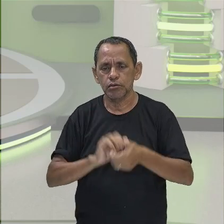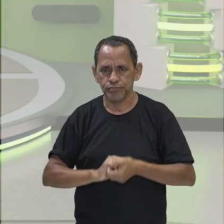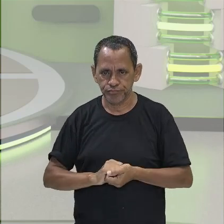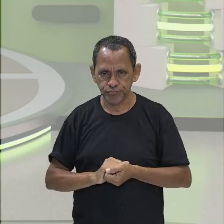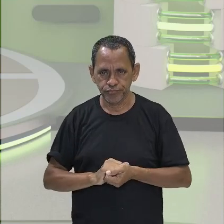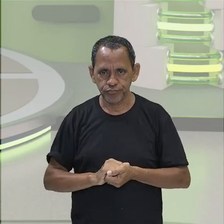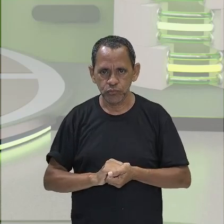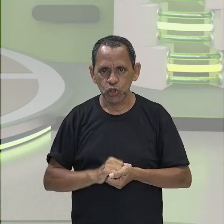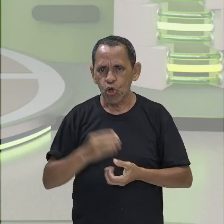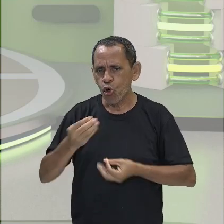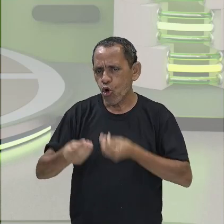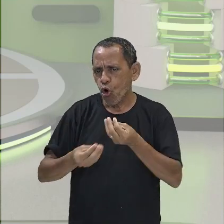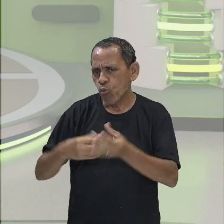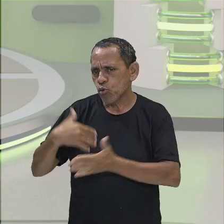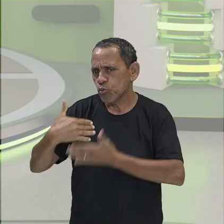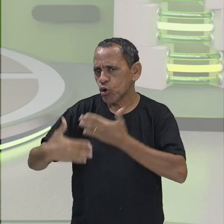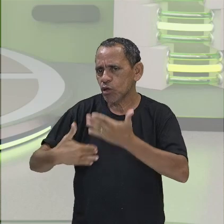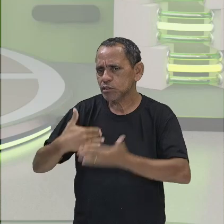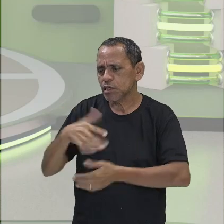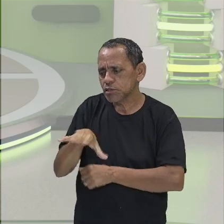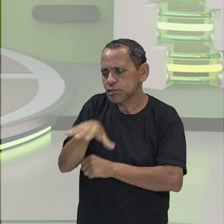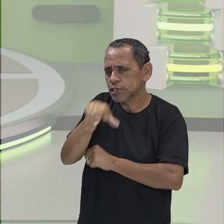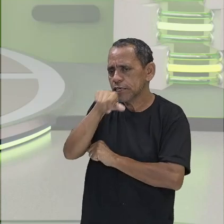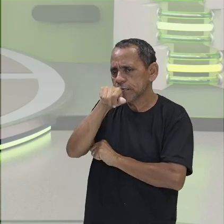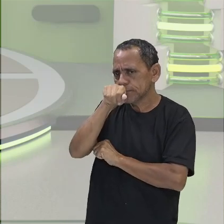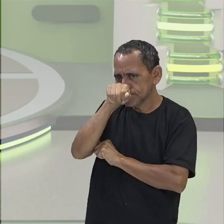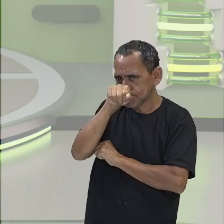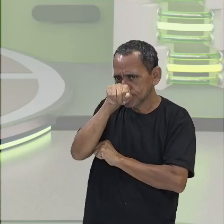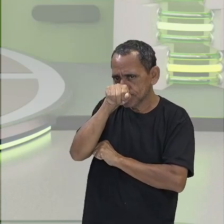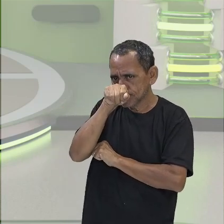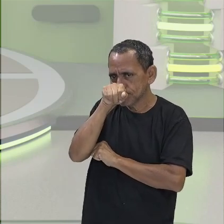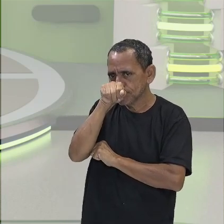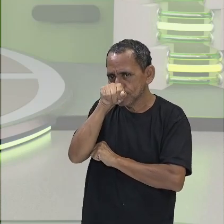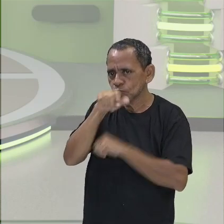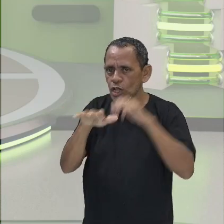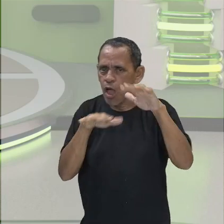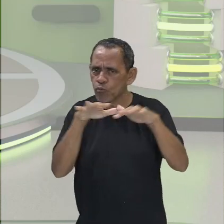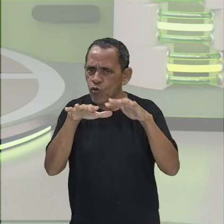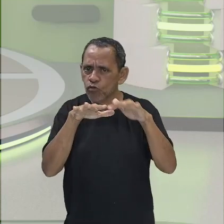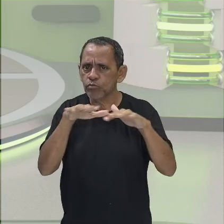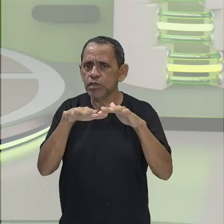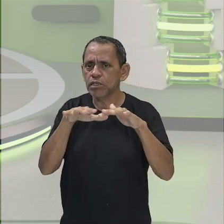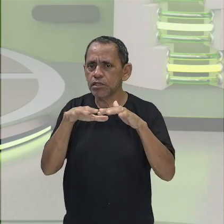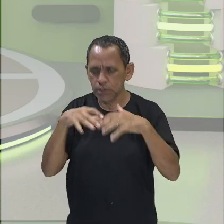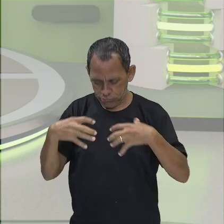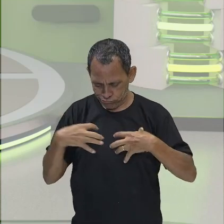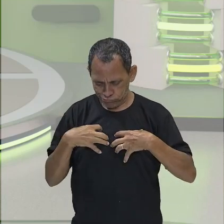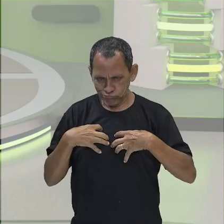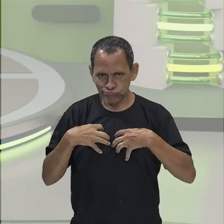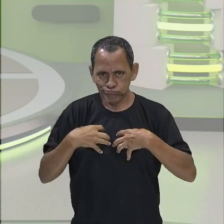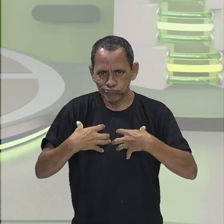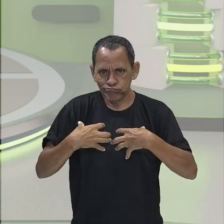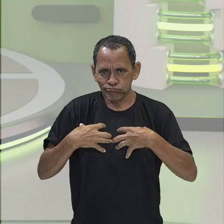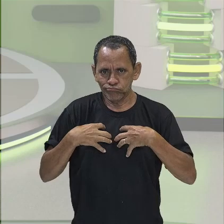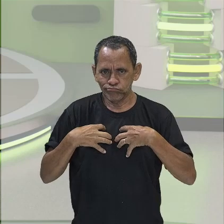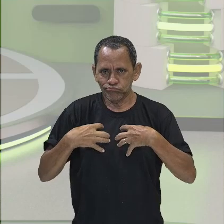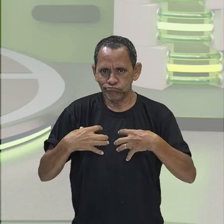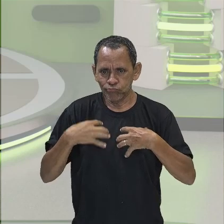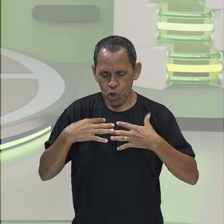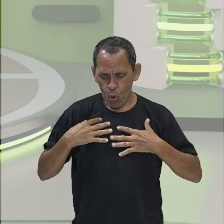favorecendo, nesse processo de respiração, a movimentação dessa caixa torácica aí, onde estão